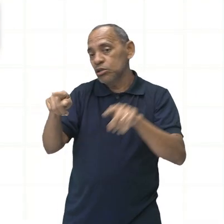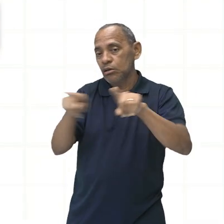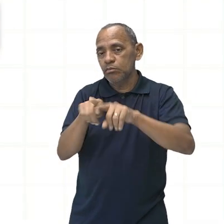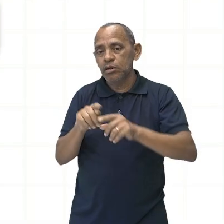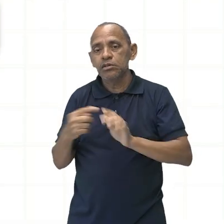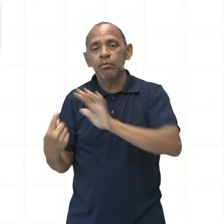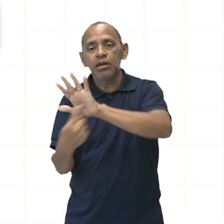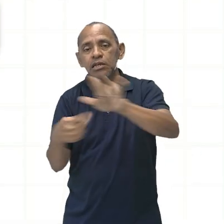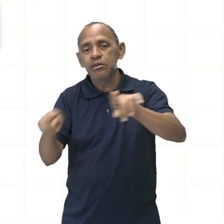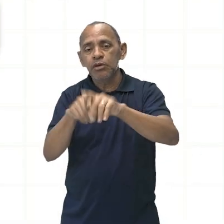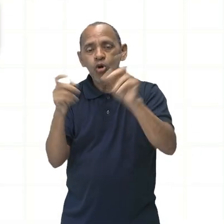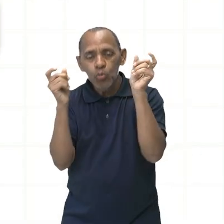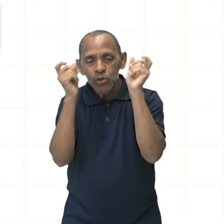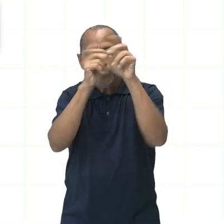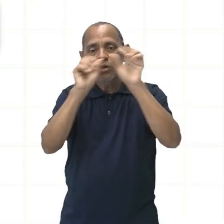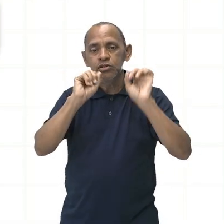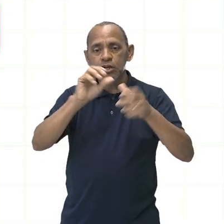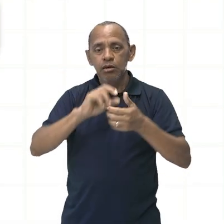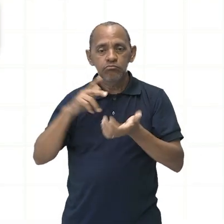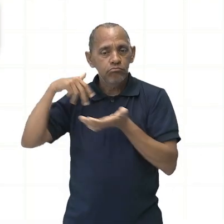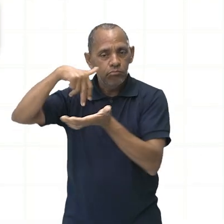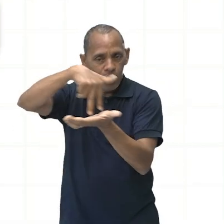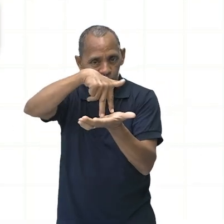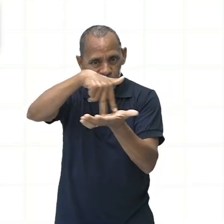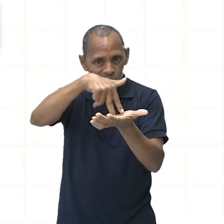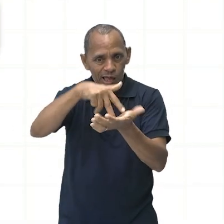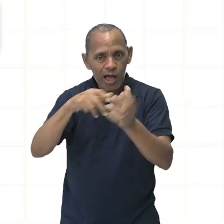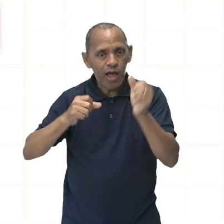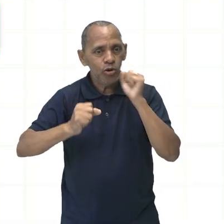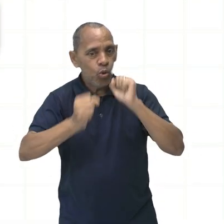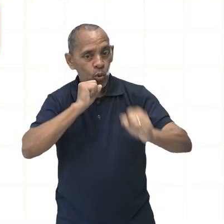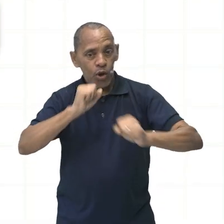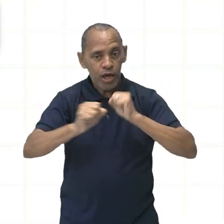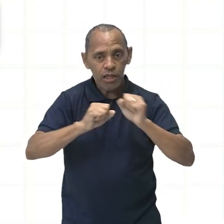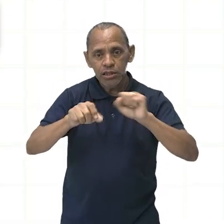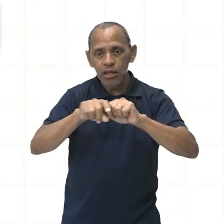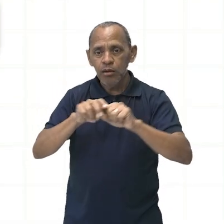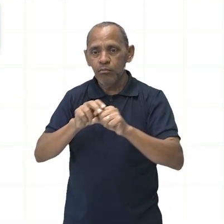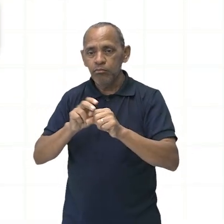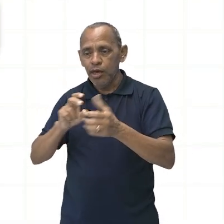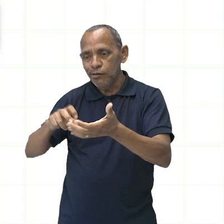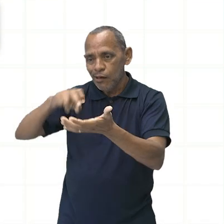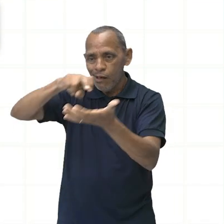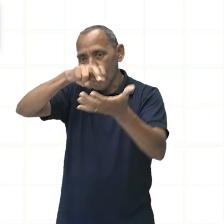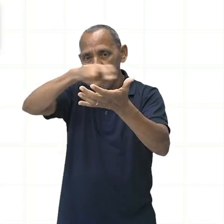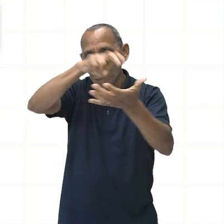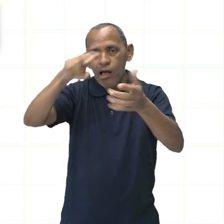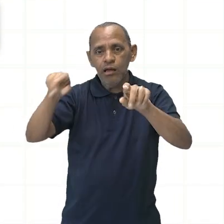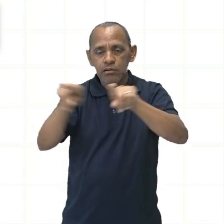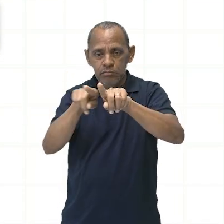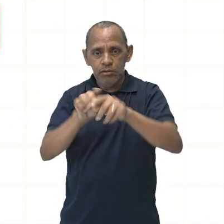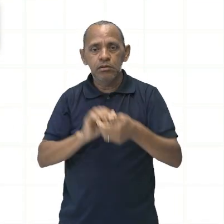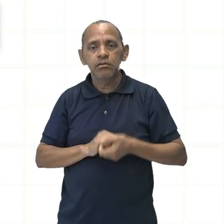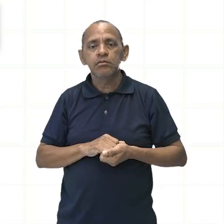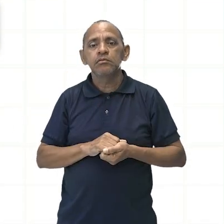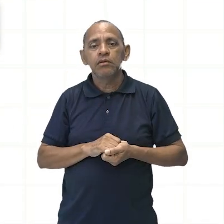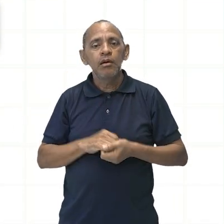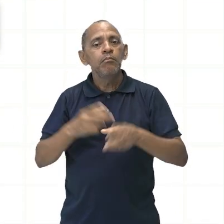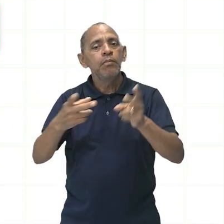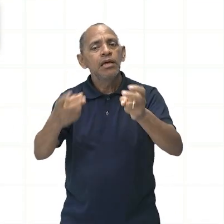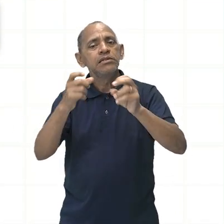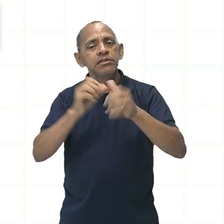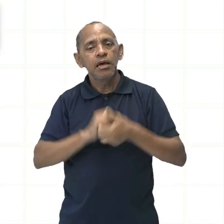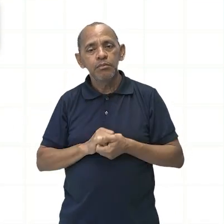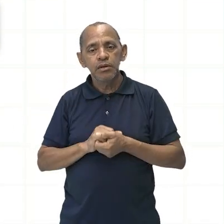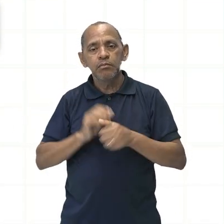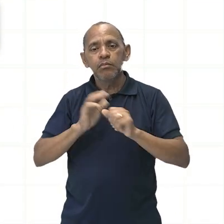uma dificuldade para andar, correr e subir escadas, por exemplo. E isso é geralmente perceptível